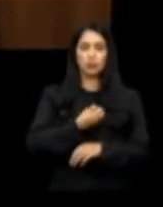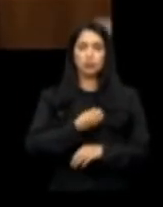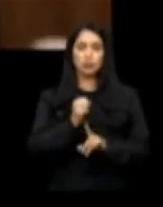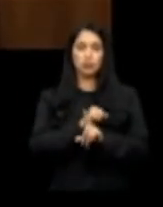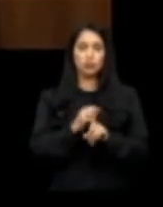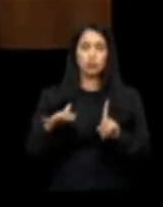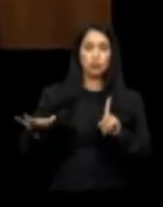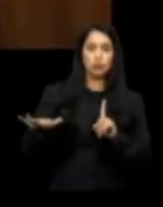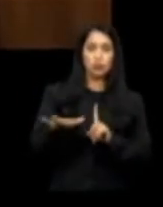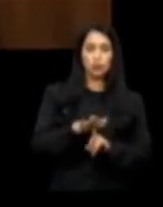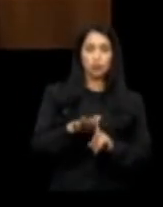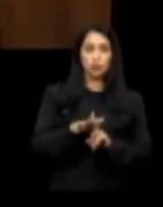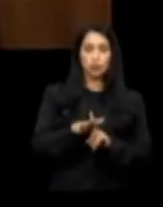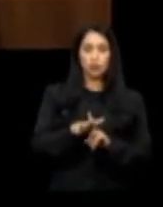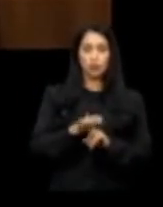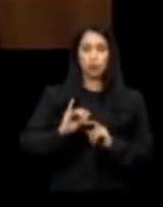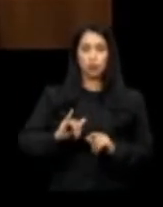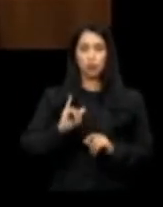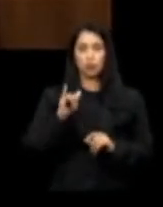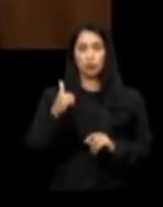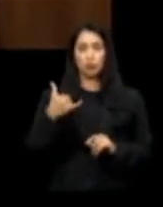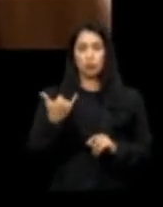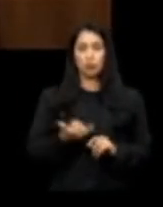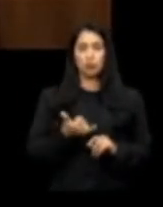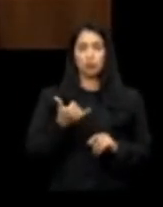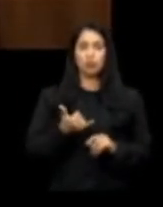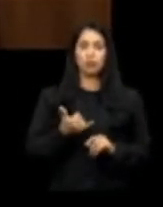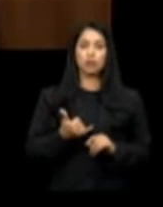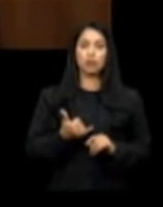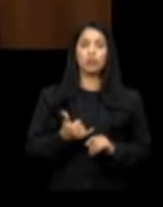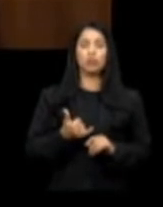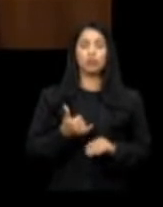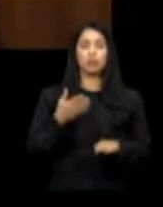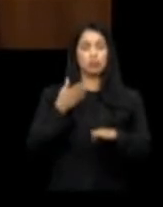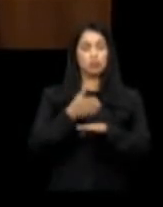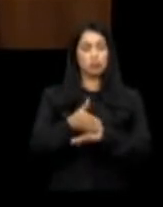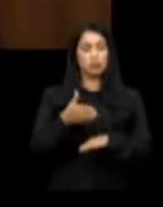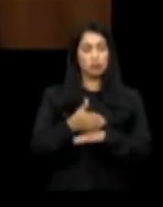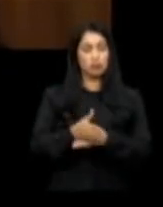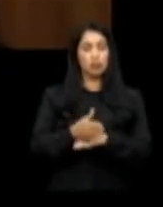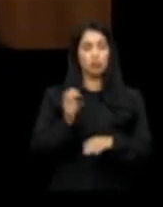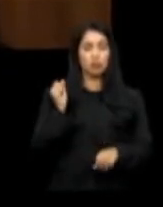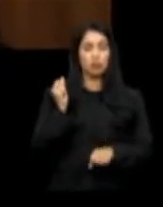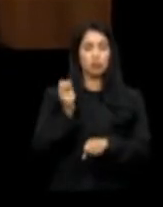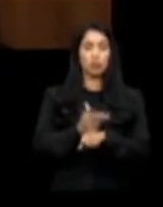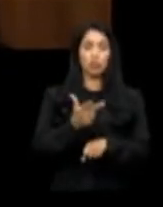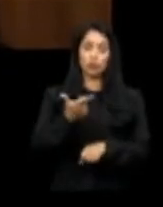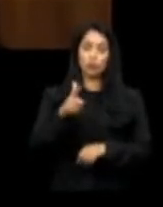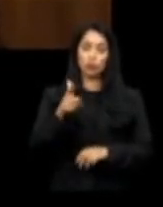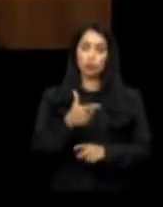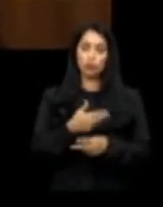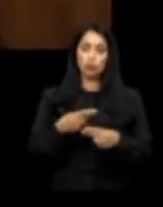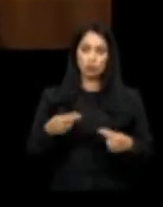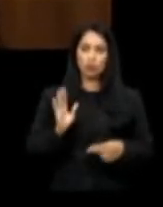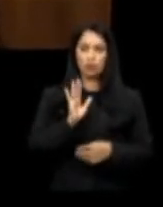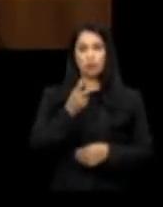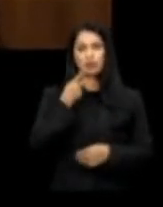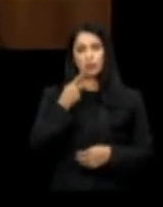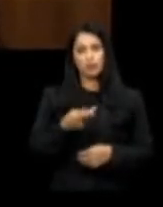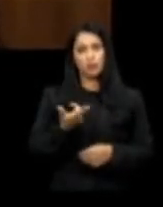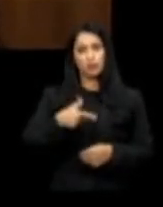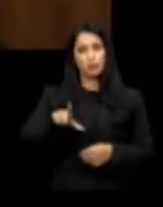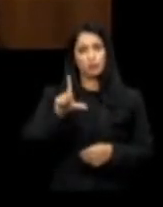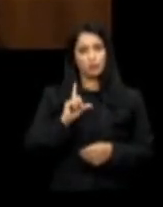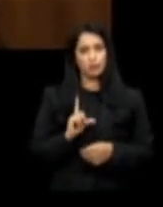social, como a alocação de oportunidades de acesso a emprego, negócio e outros bens sociais, como já foi aqui